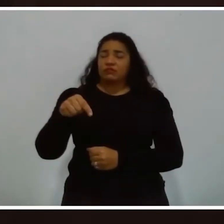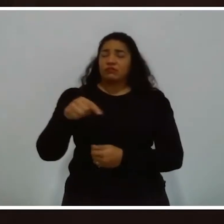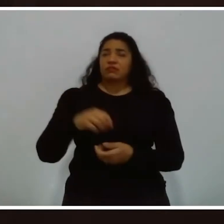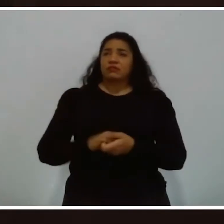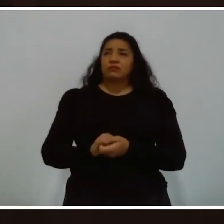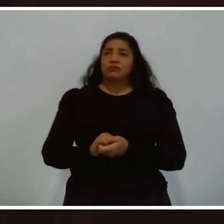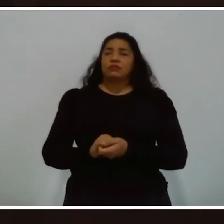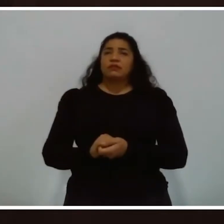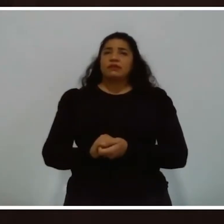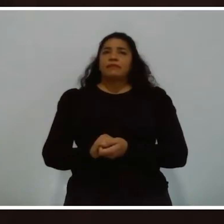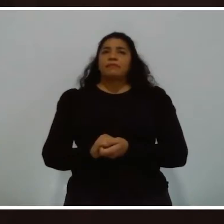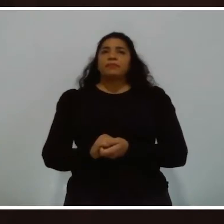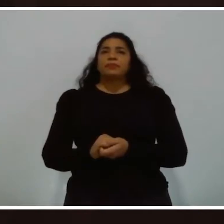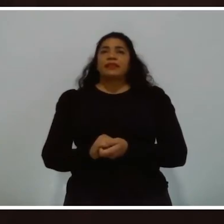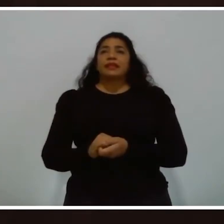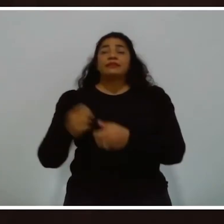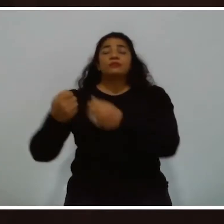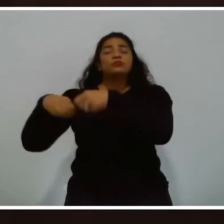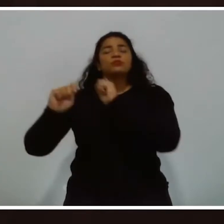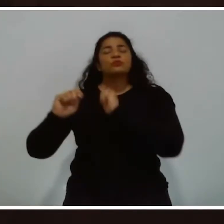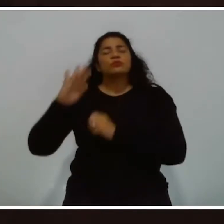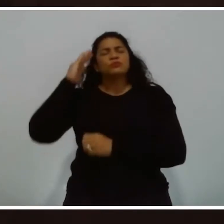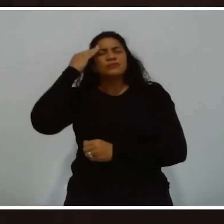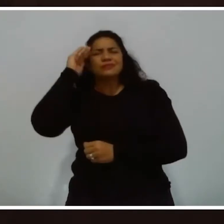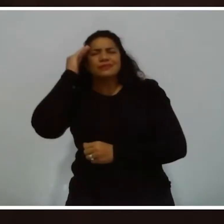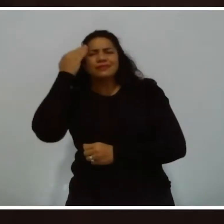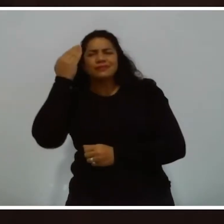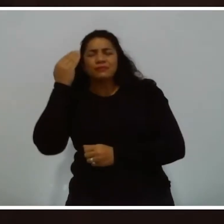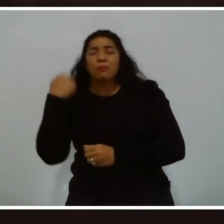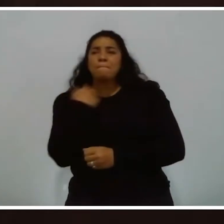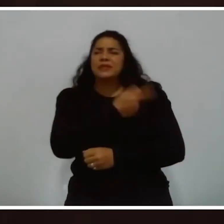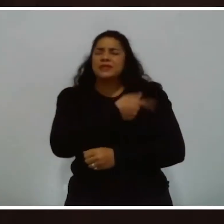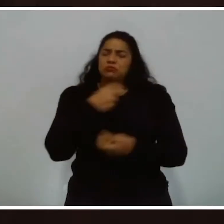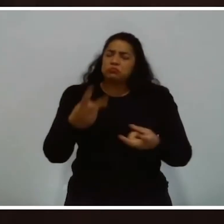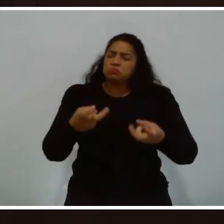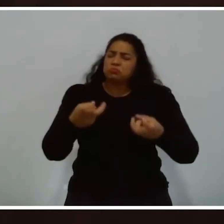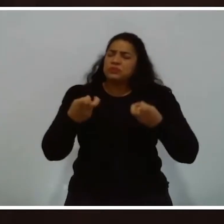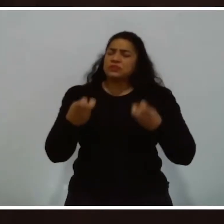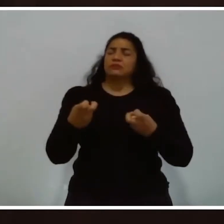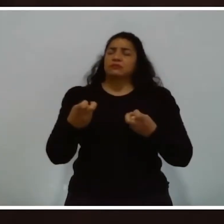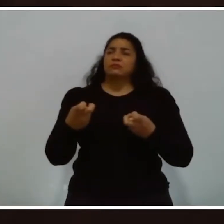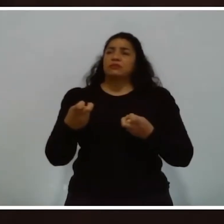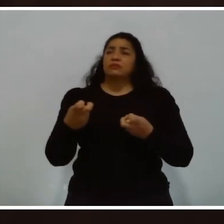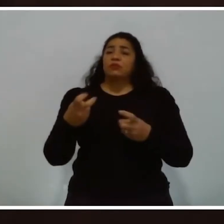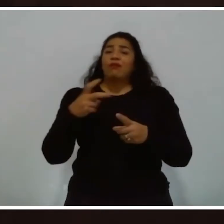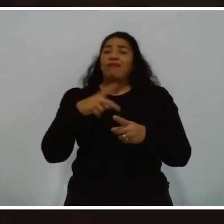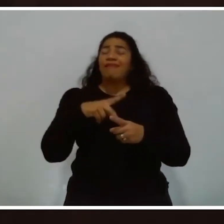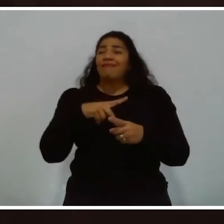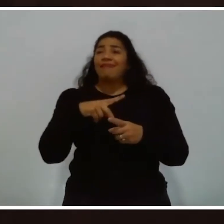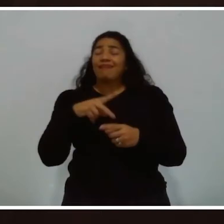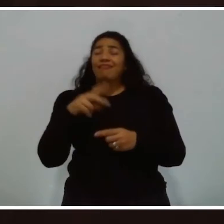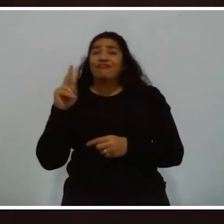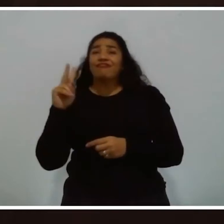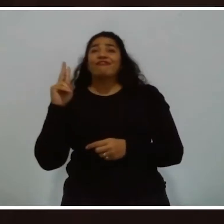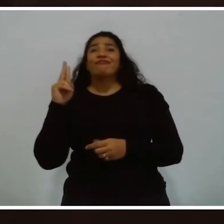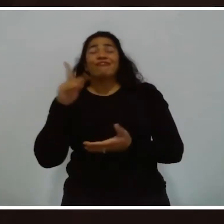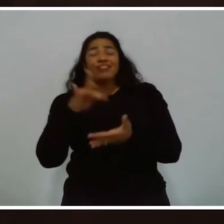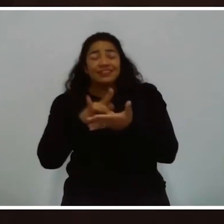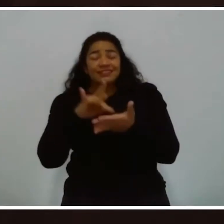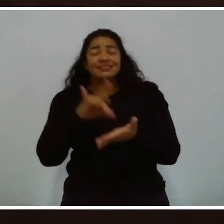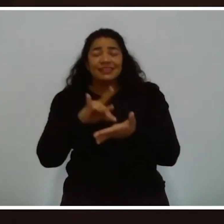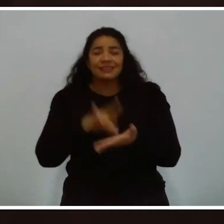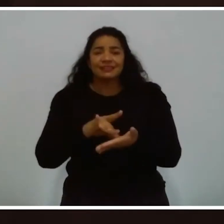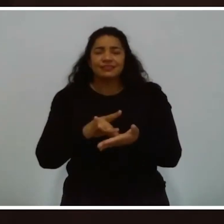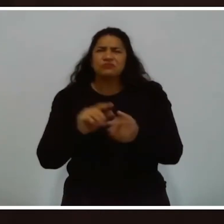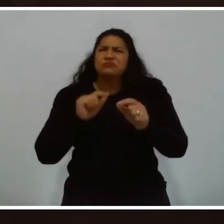verdadeiro. Ele é o verdadeiro, o resto é mentira, irmãos. E estamos no verdadeiro. E quem é o verdadeiro? Em